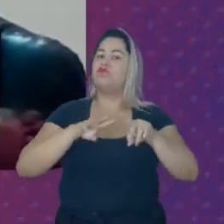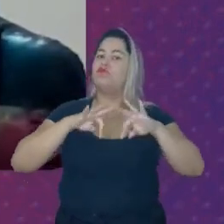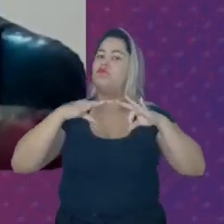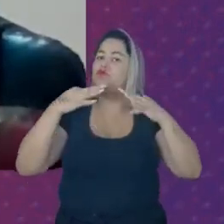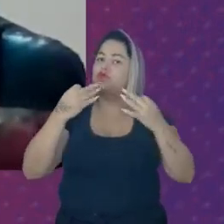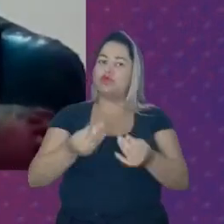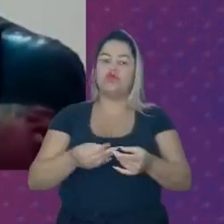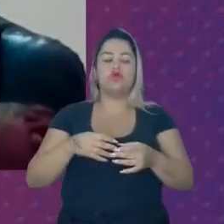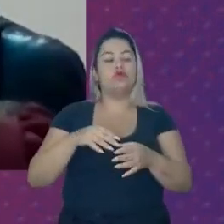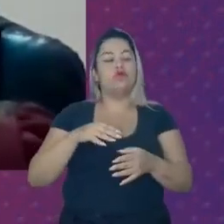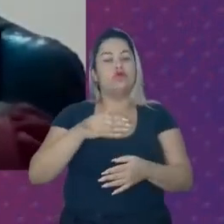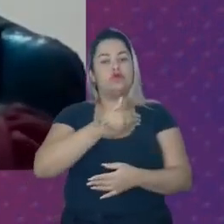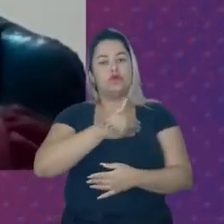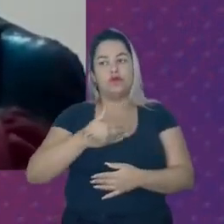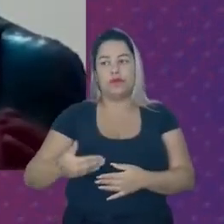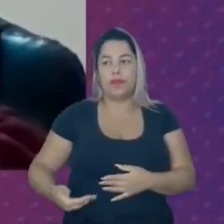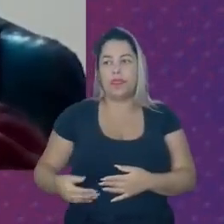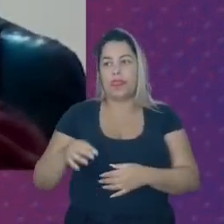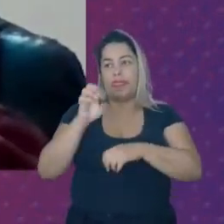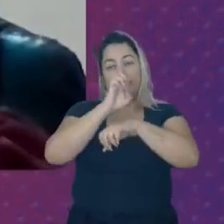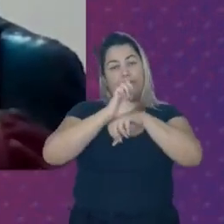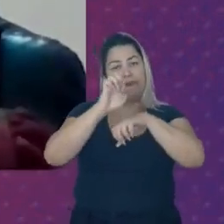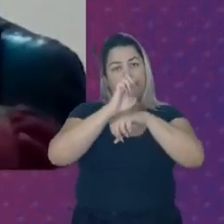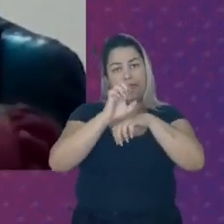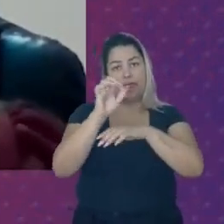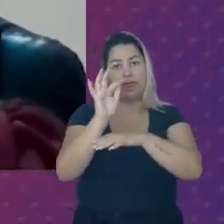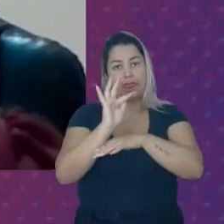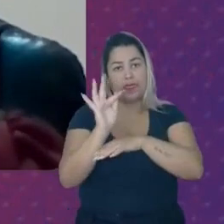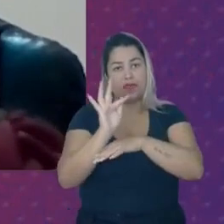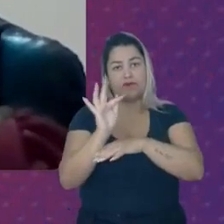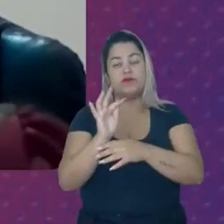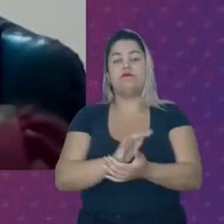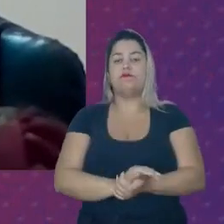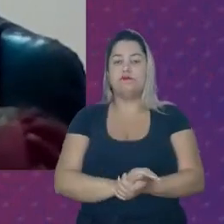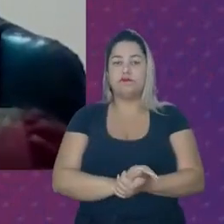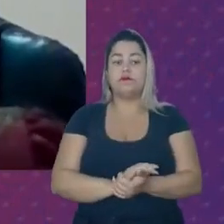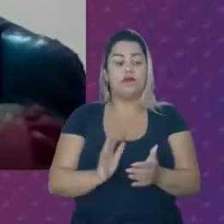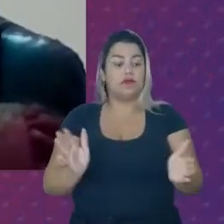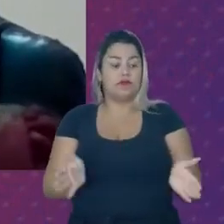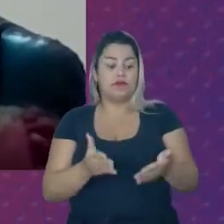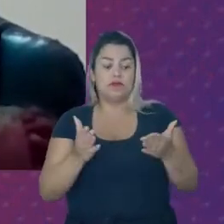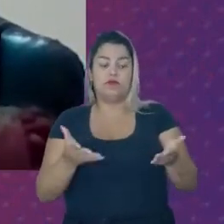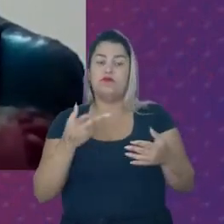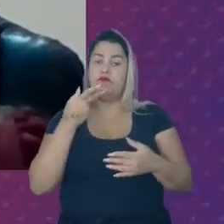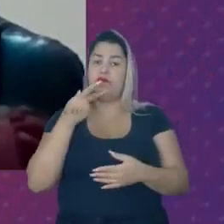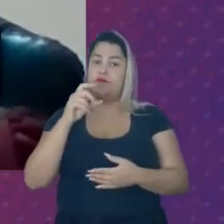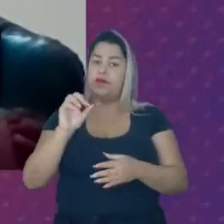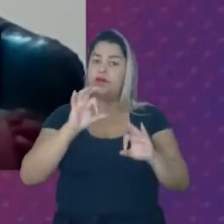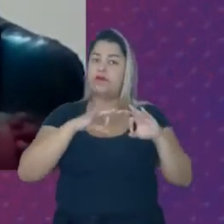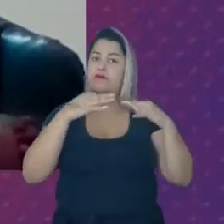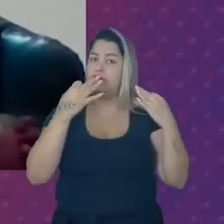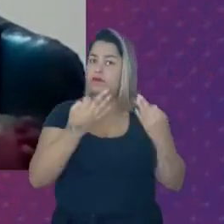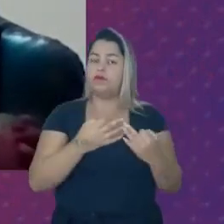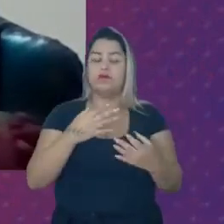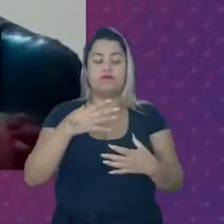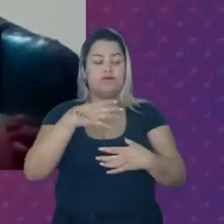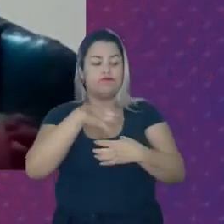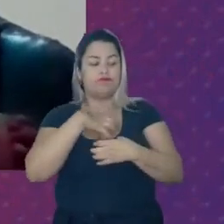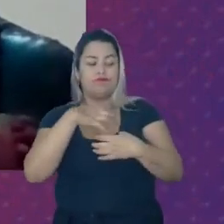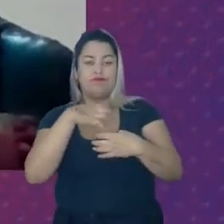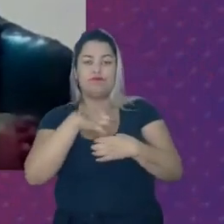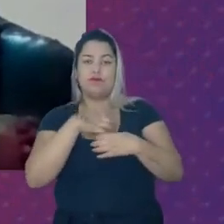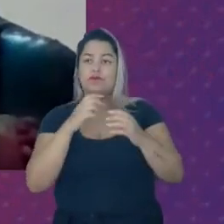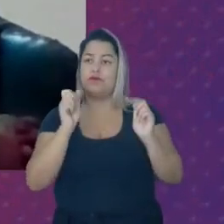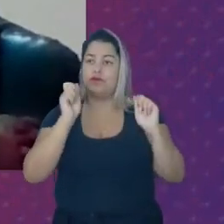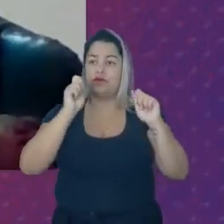governos municipais, o governo estadual e o governo federal. Esse incentivo para que as famílias elas não se sintam tão